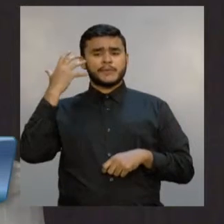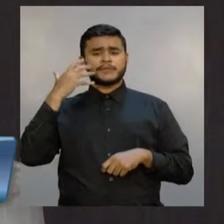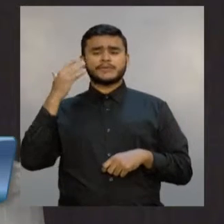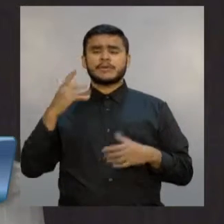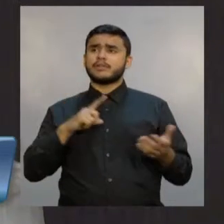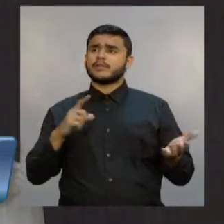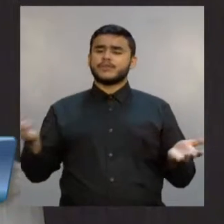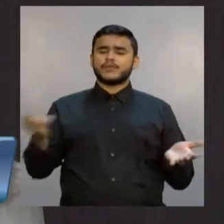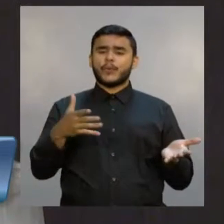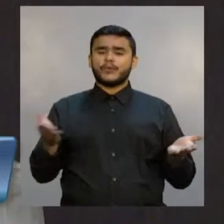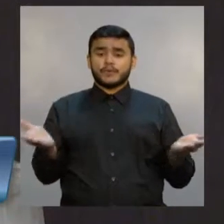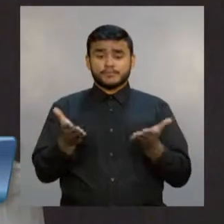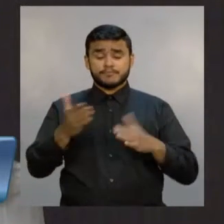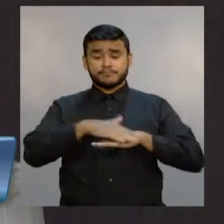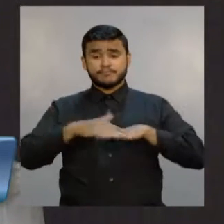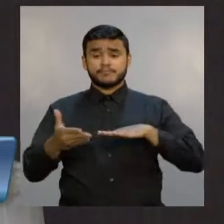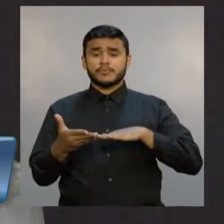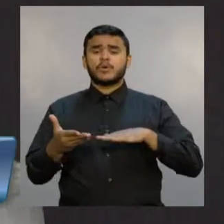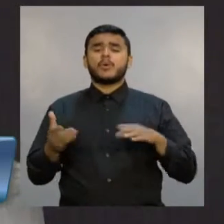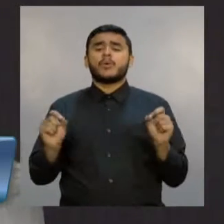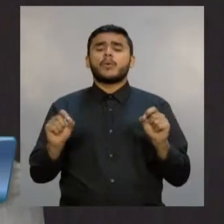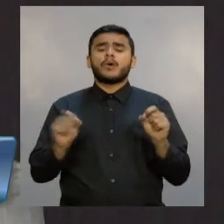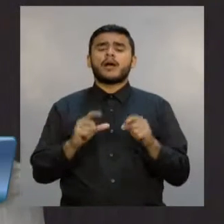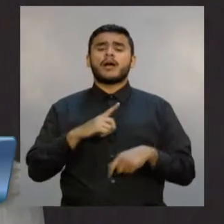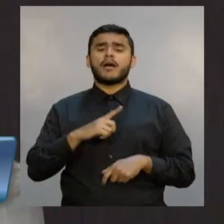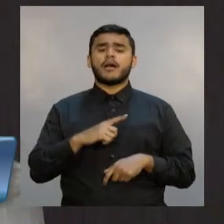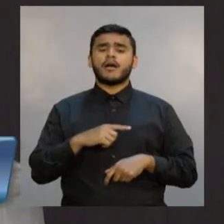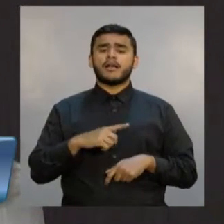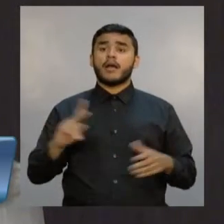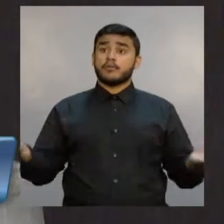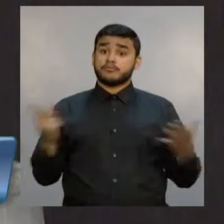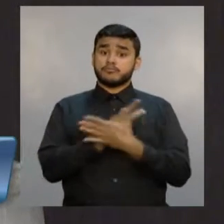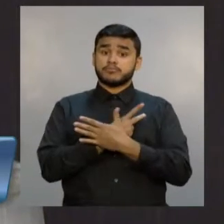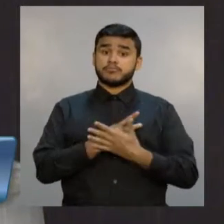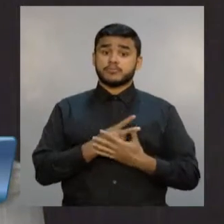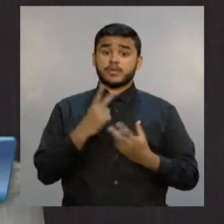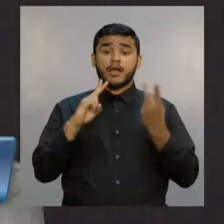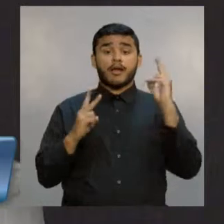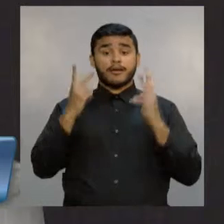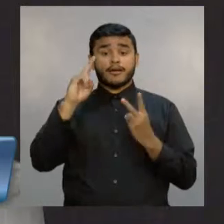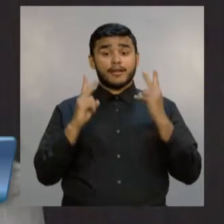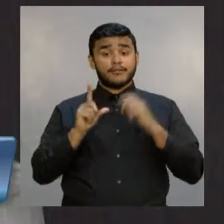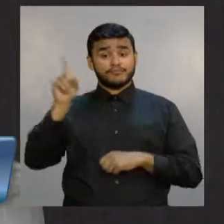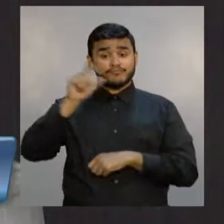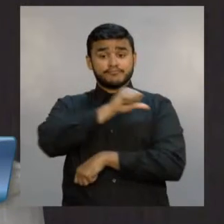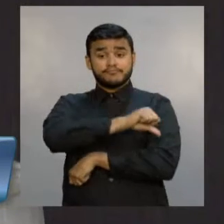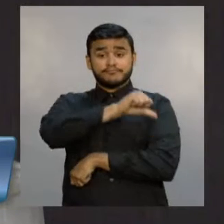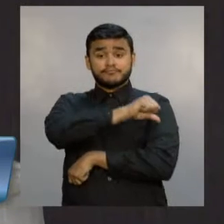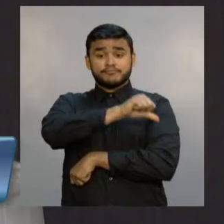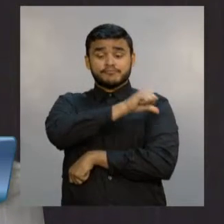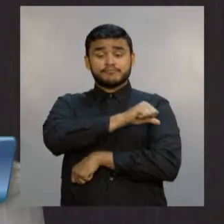contemporânea tenha nos dado, que foi o verso ganhador do Carnaval do Rio de Janeiro.